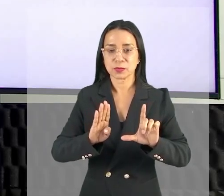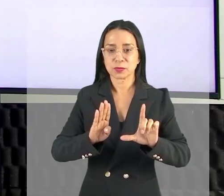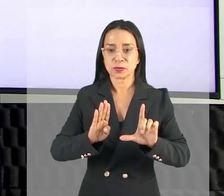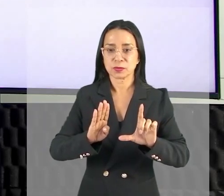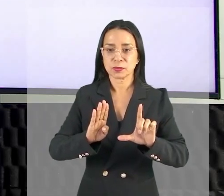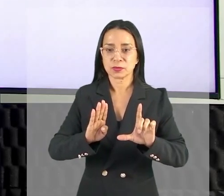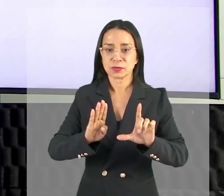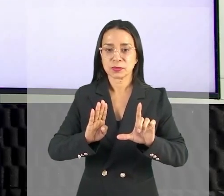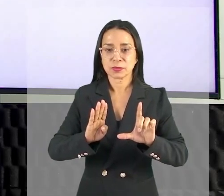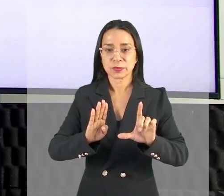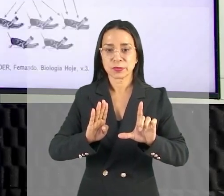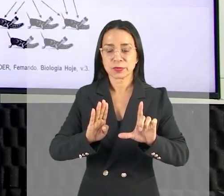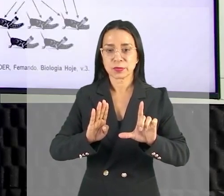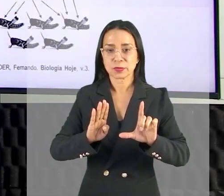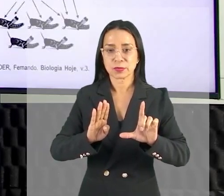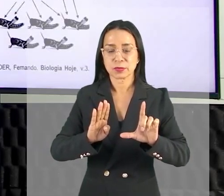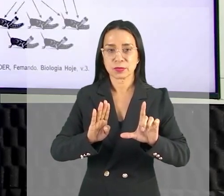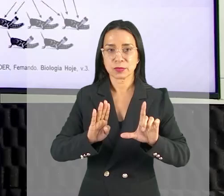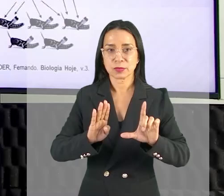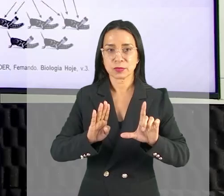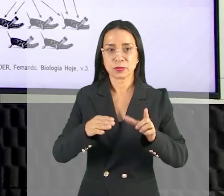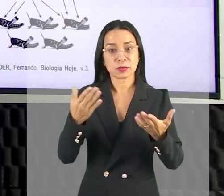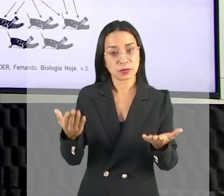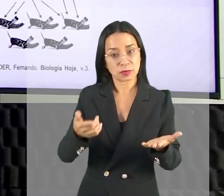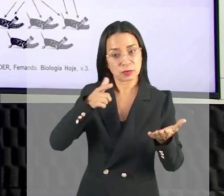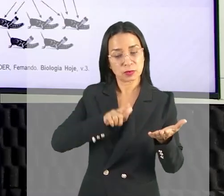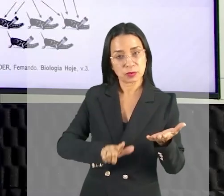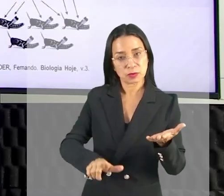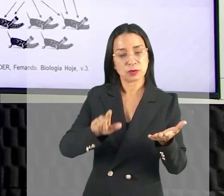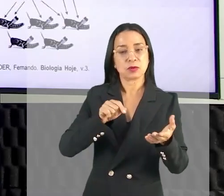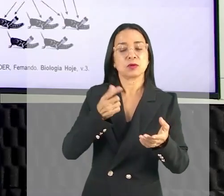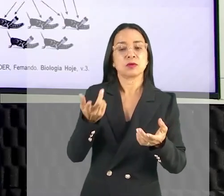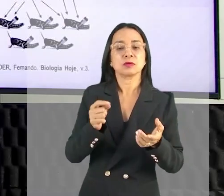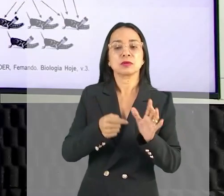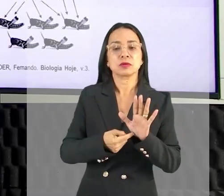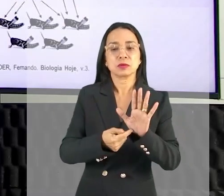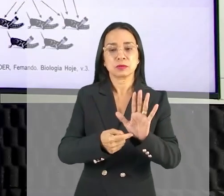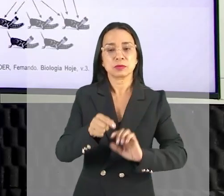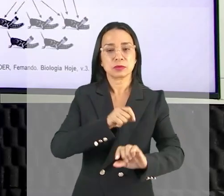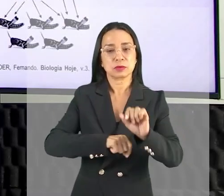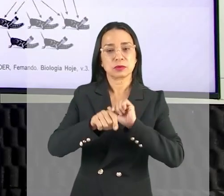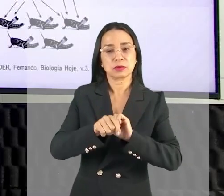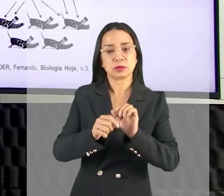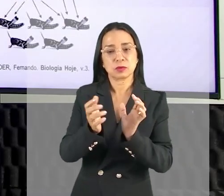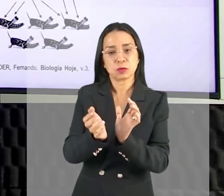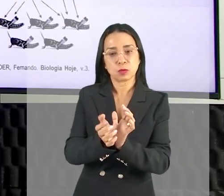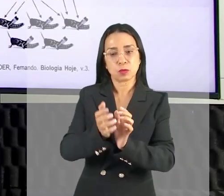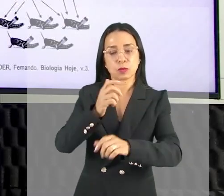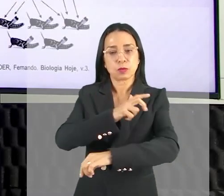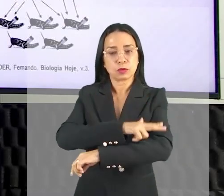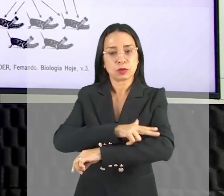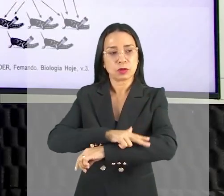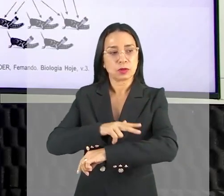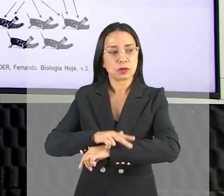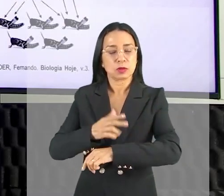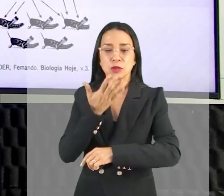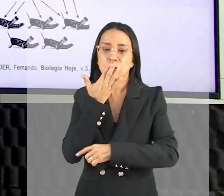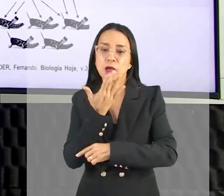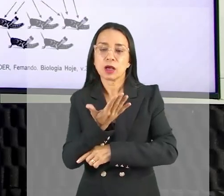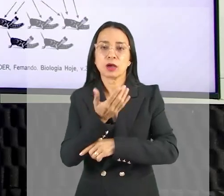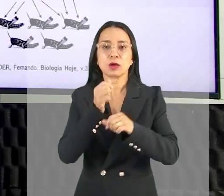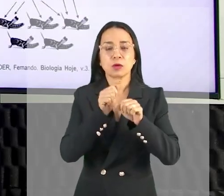representados pela cor escura da população. Então, mais uma vez, está dizendo que os indivíduos da coloração clara estão